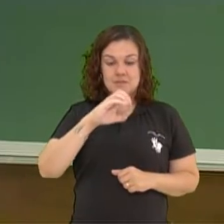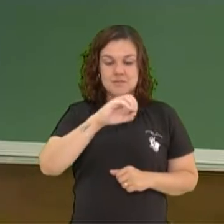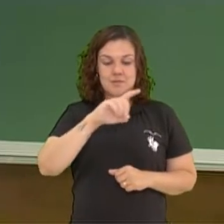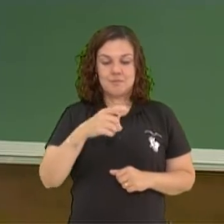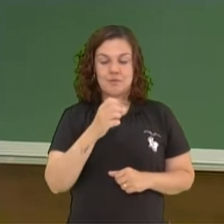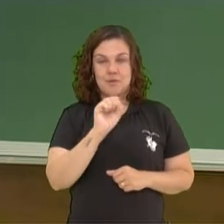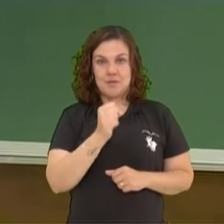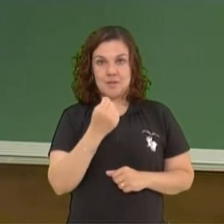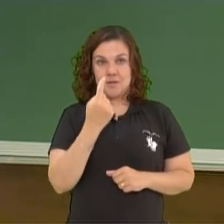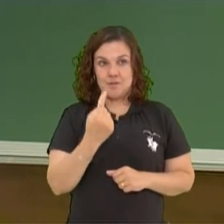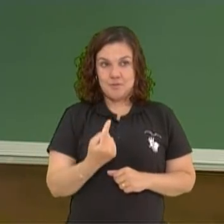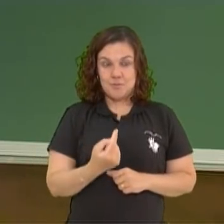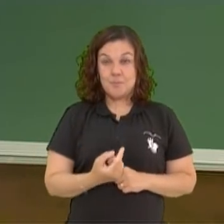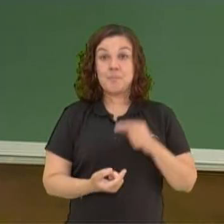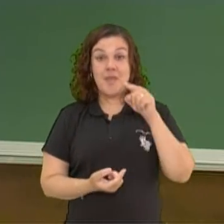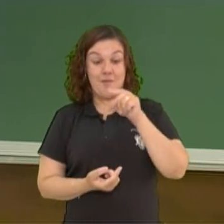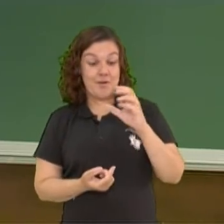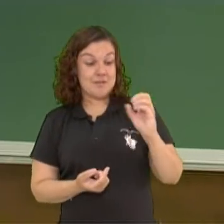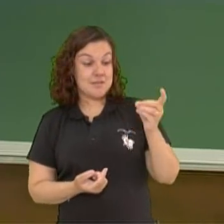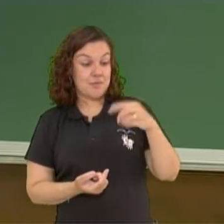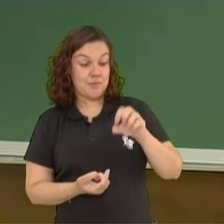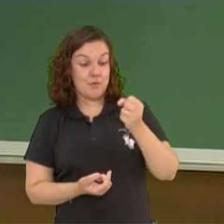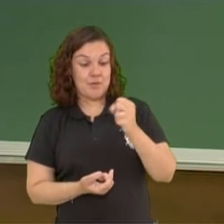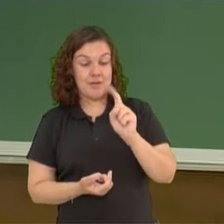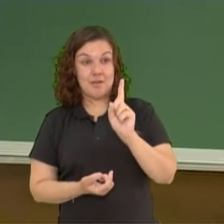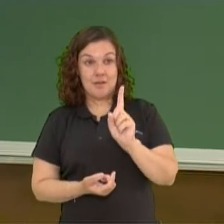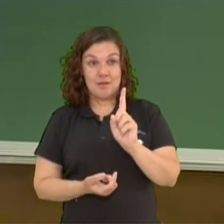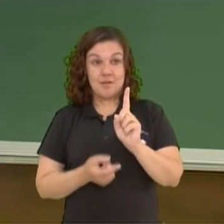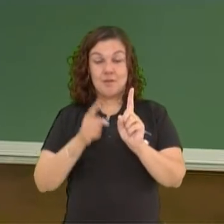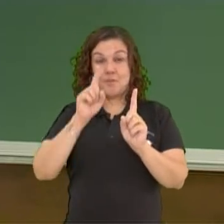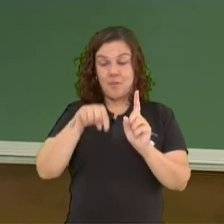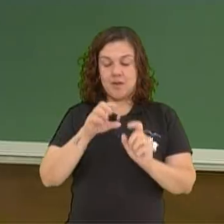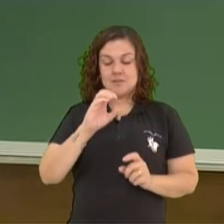E 0,81 vezes 0,9 é